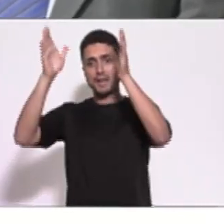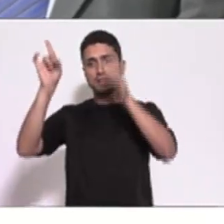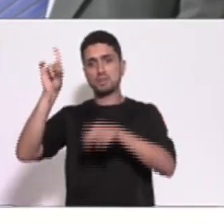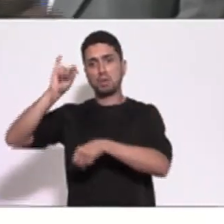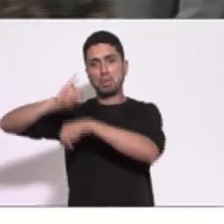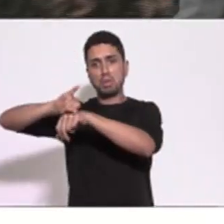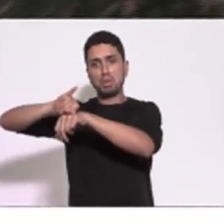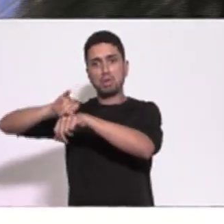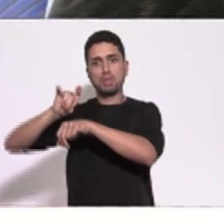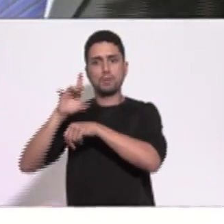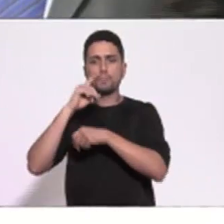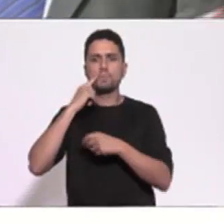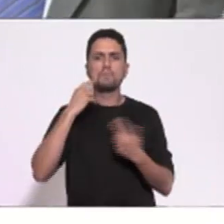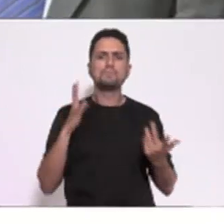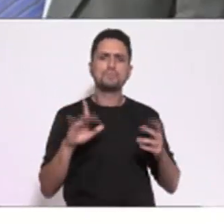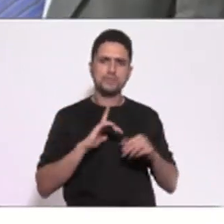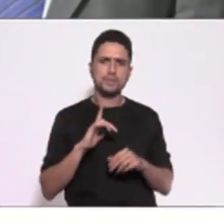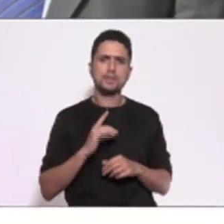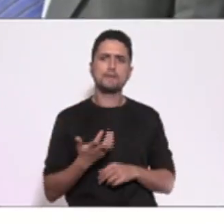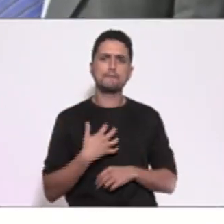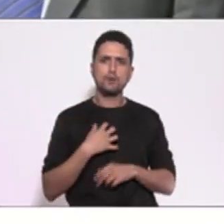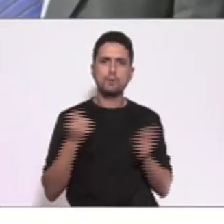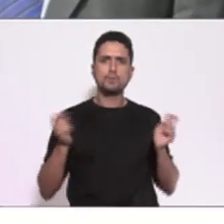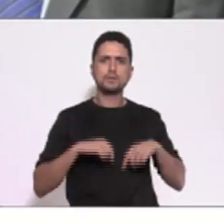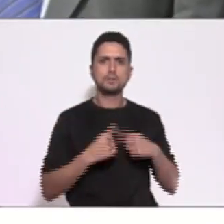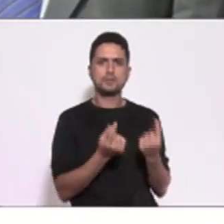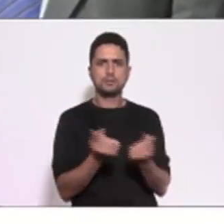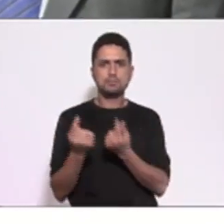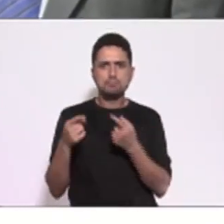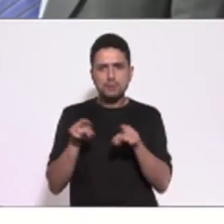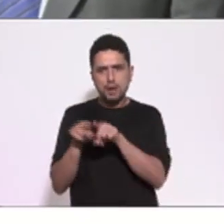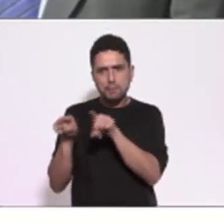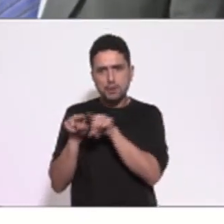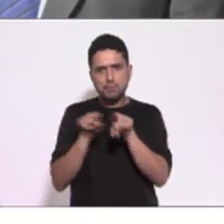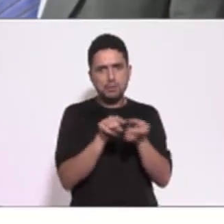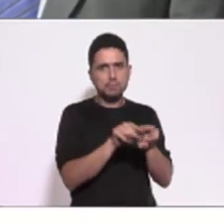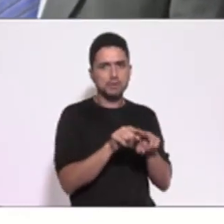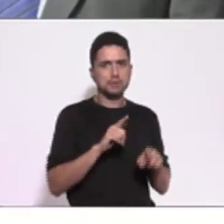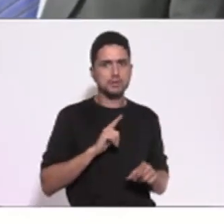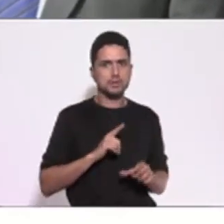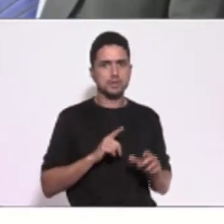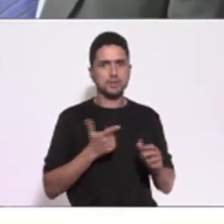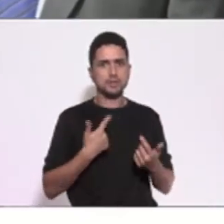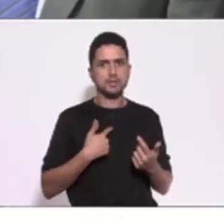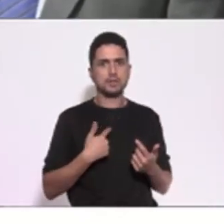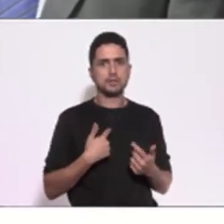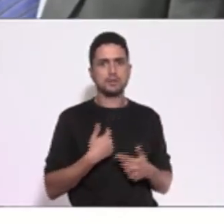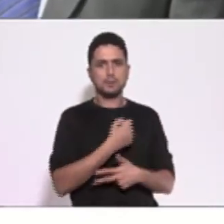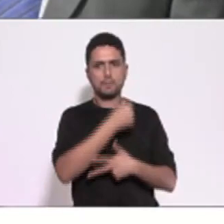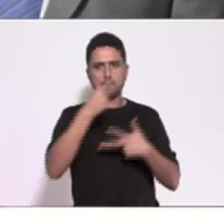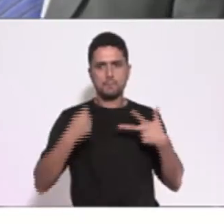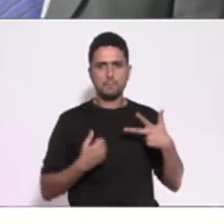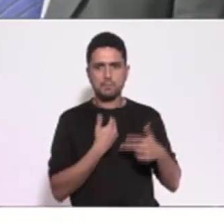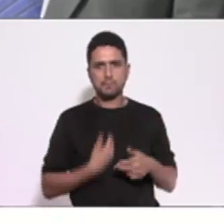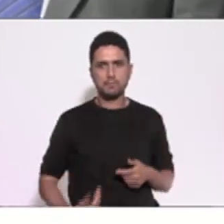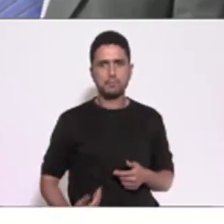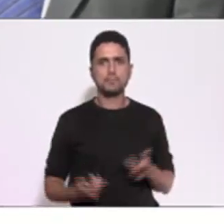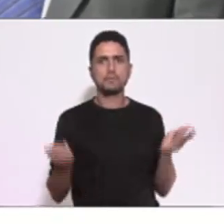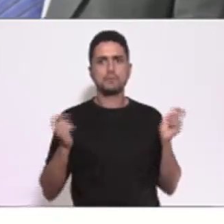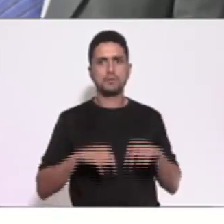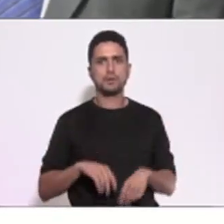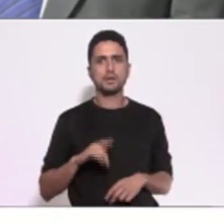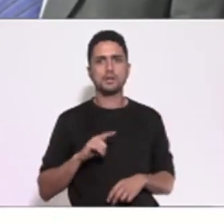de concessão, existem formas de outorgas por parte do poder público que pode dar maior eficiência e